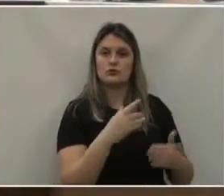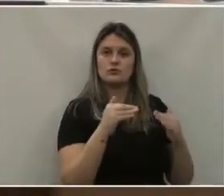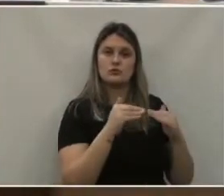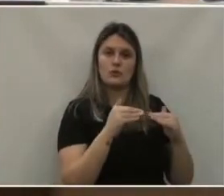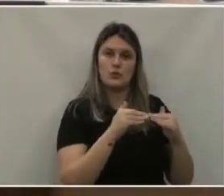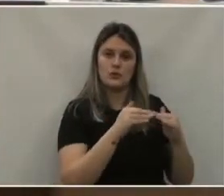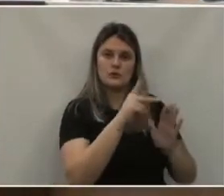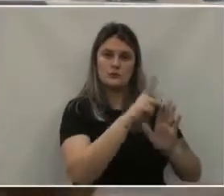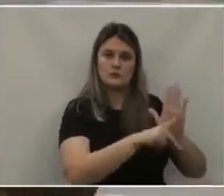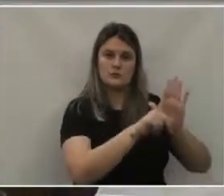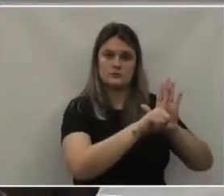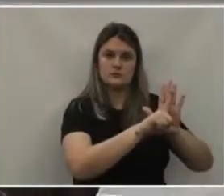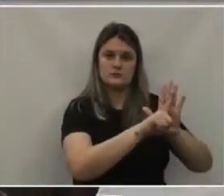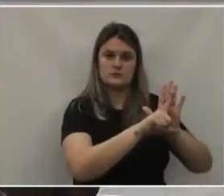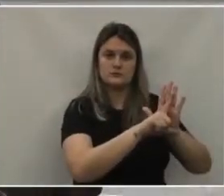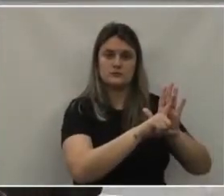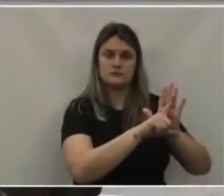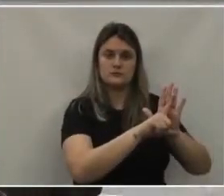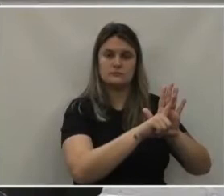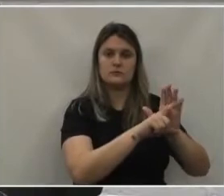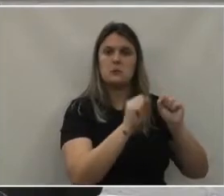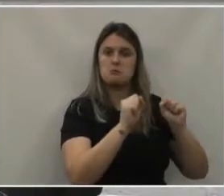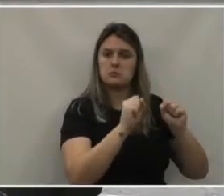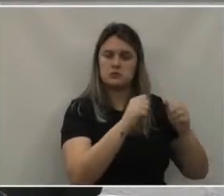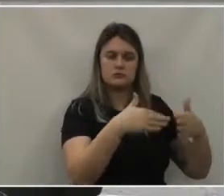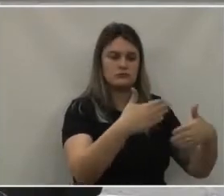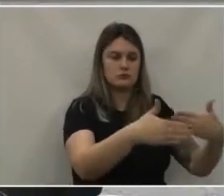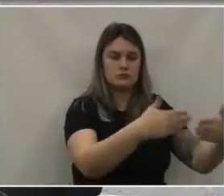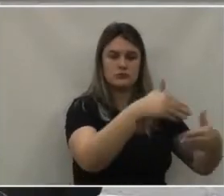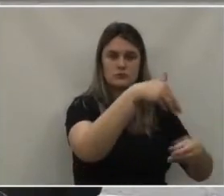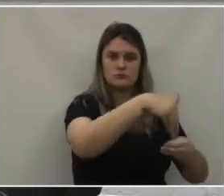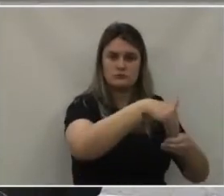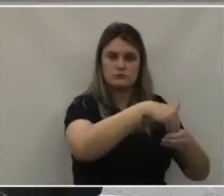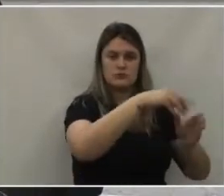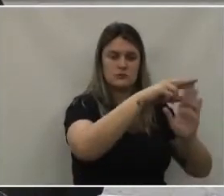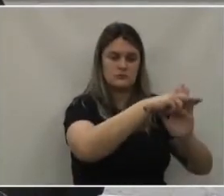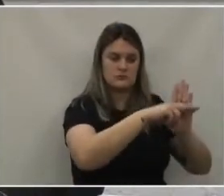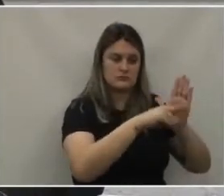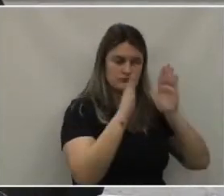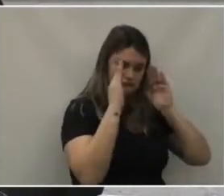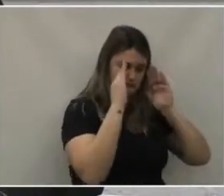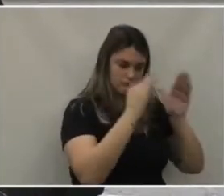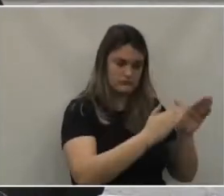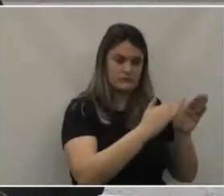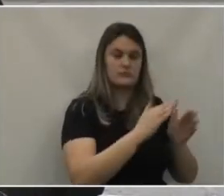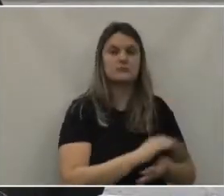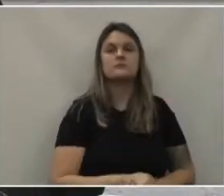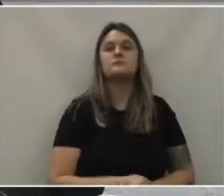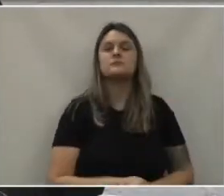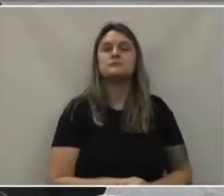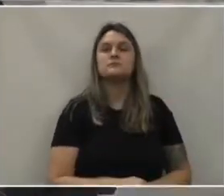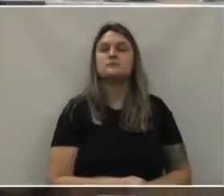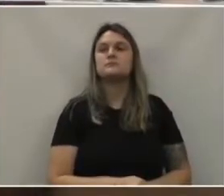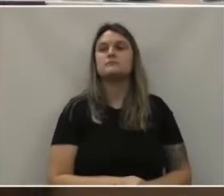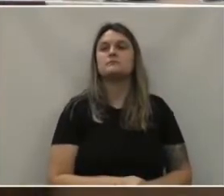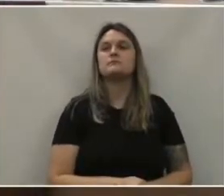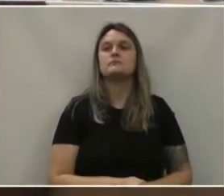parecer favorável ao projeto em questão, devendo o mesmo seguir os trâmites do regimento. É o